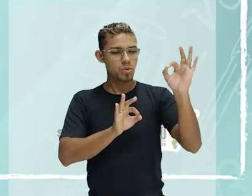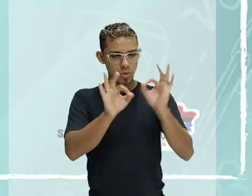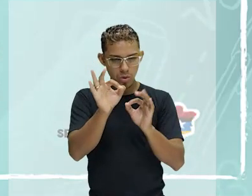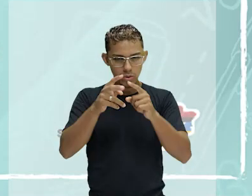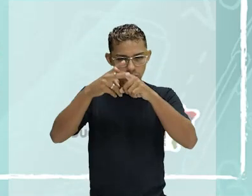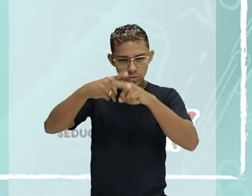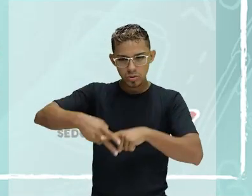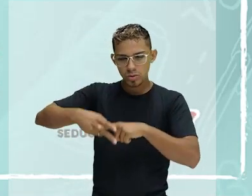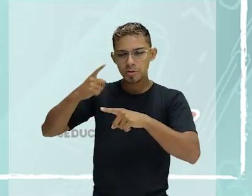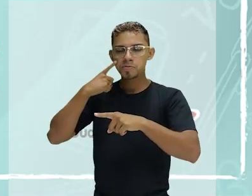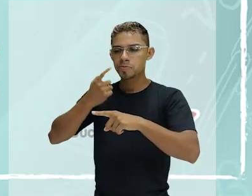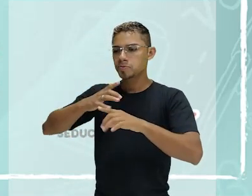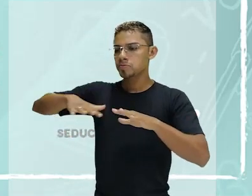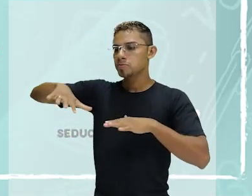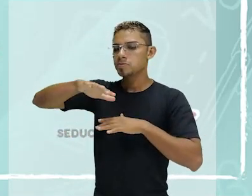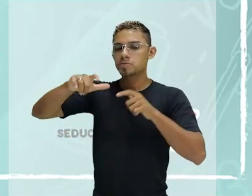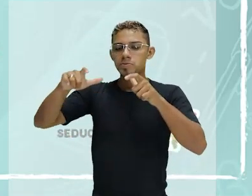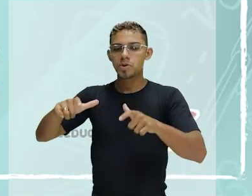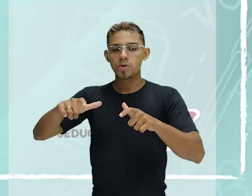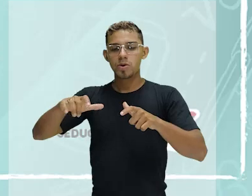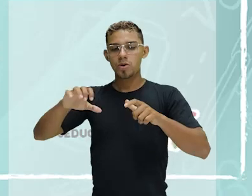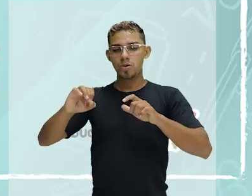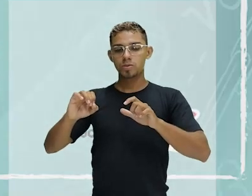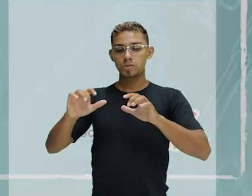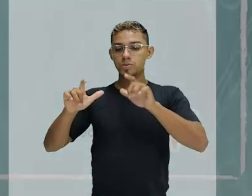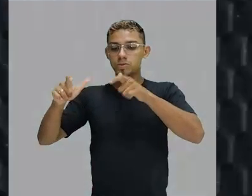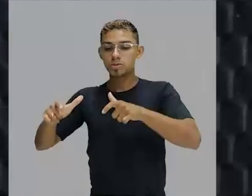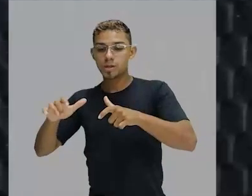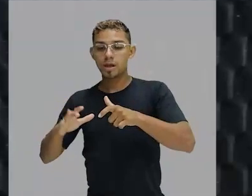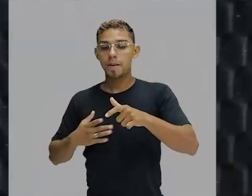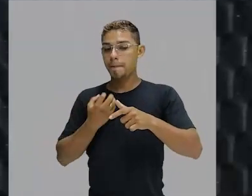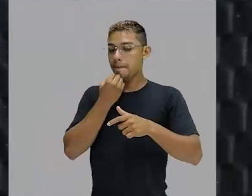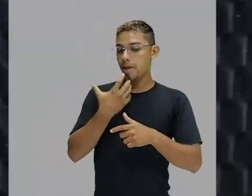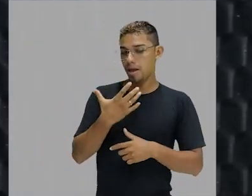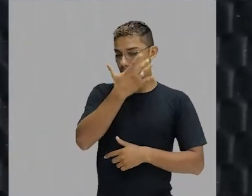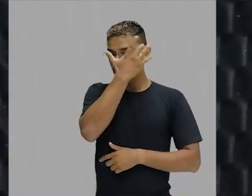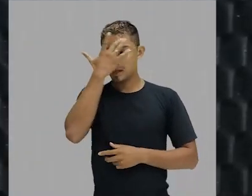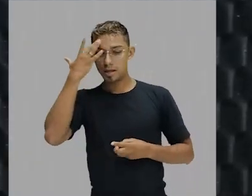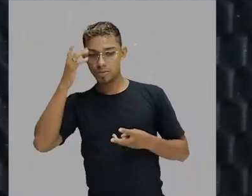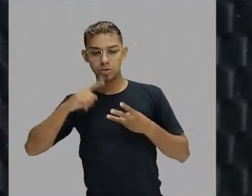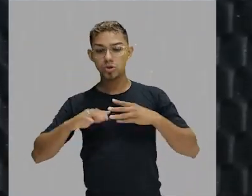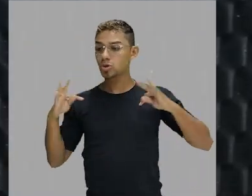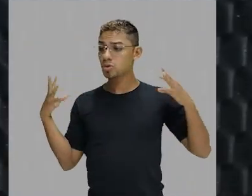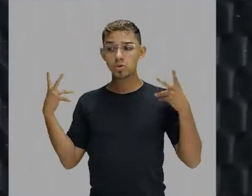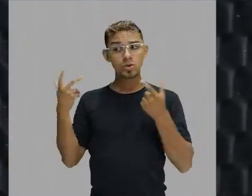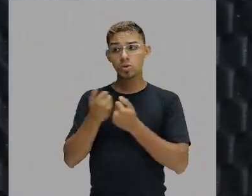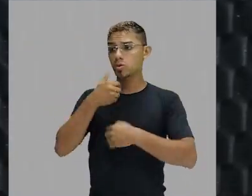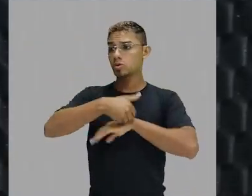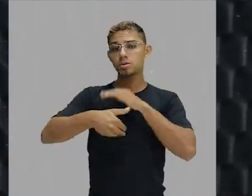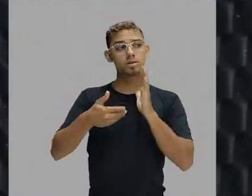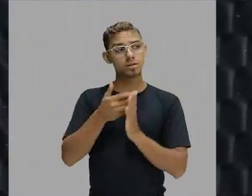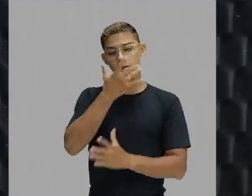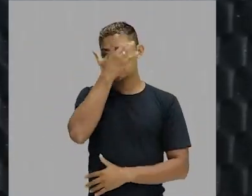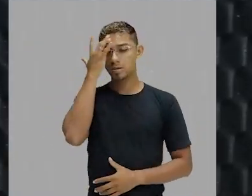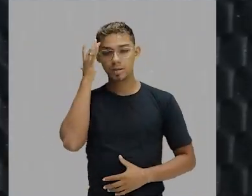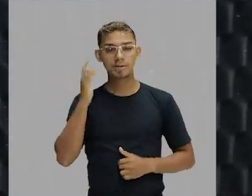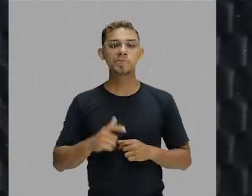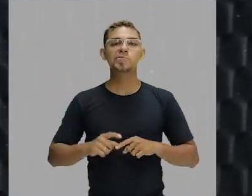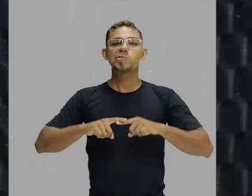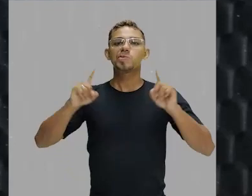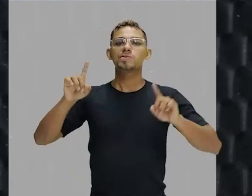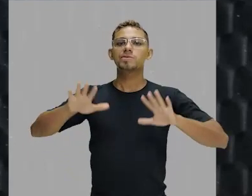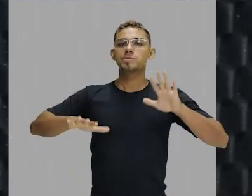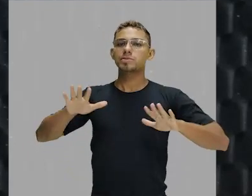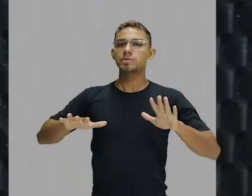manutenção desse patrimônio? Dos órgãos, dos bens, das pessoas, de todo mundo. Só que isso fica muito vago na hora que a